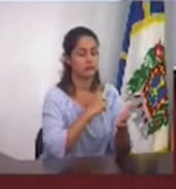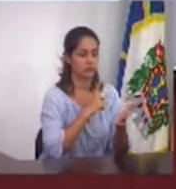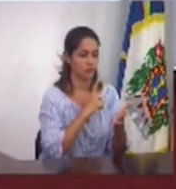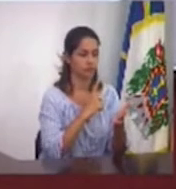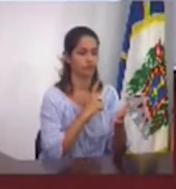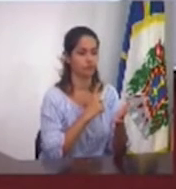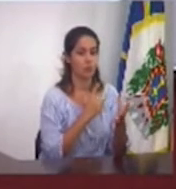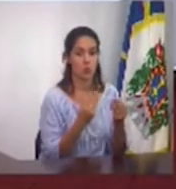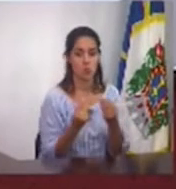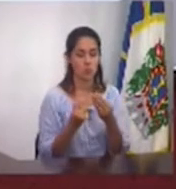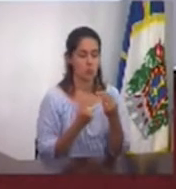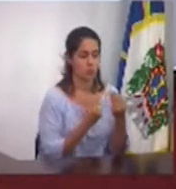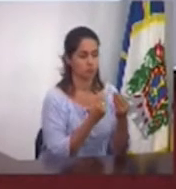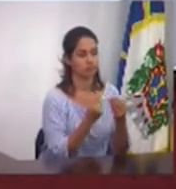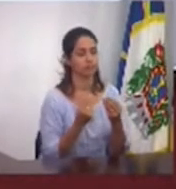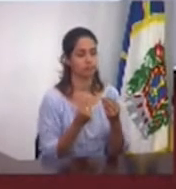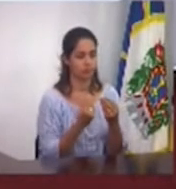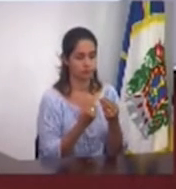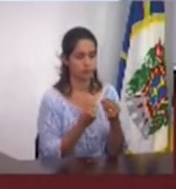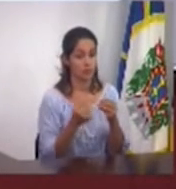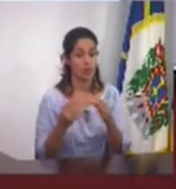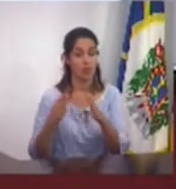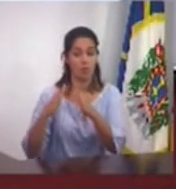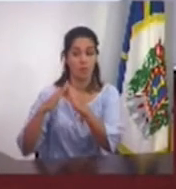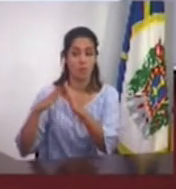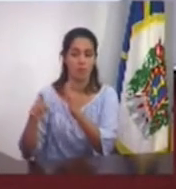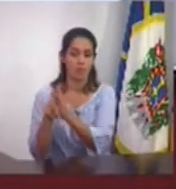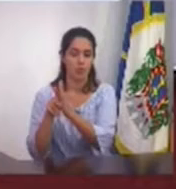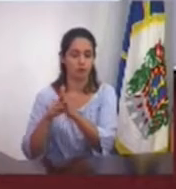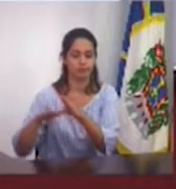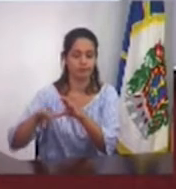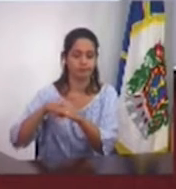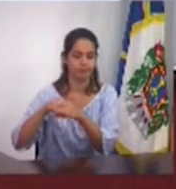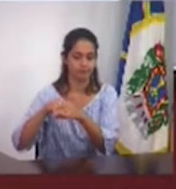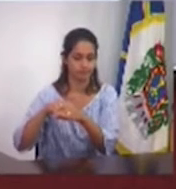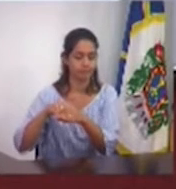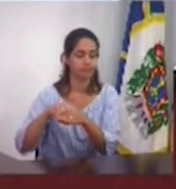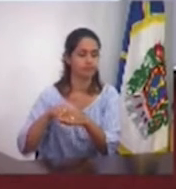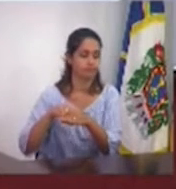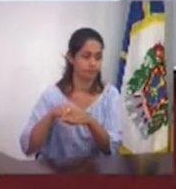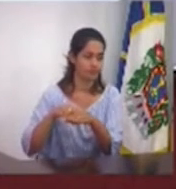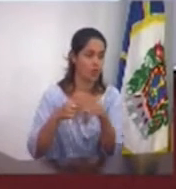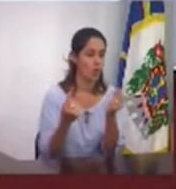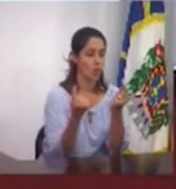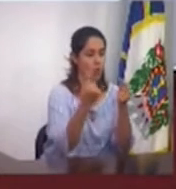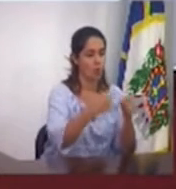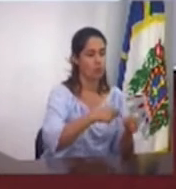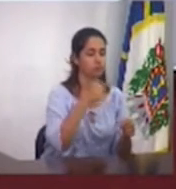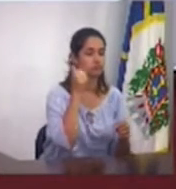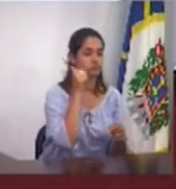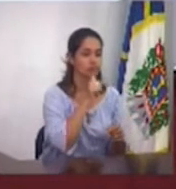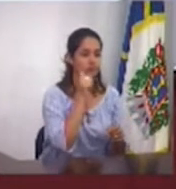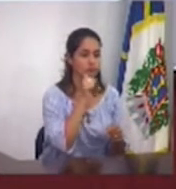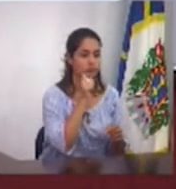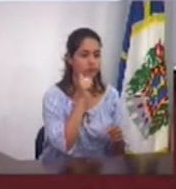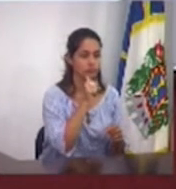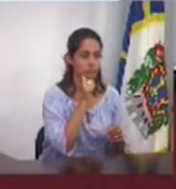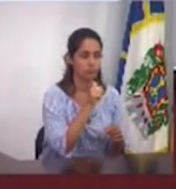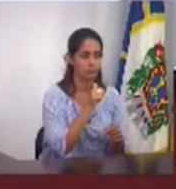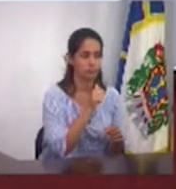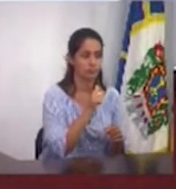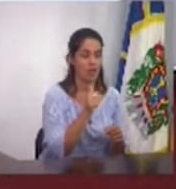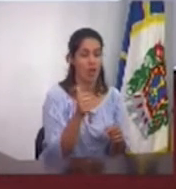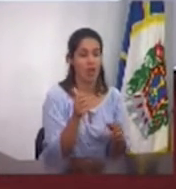e pesquisa de violência doméstica e familiar contra a mulher em 2015 no brasil a cada